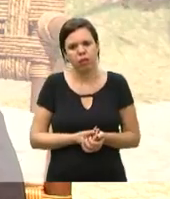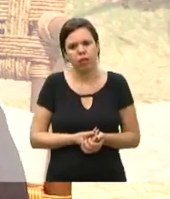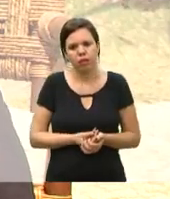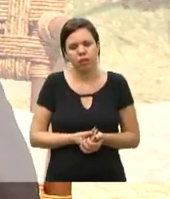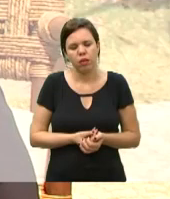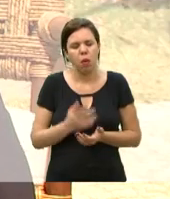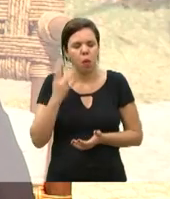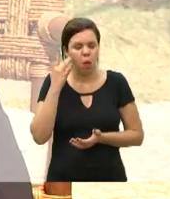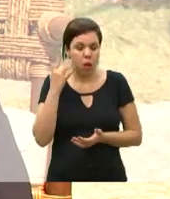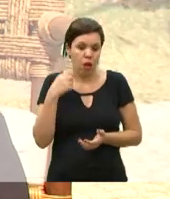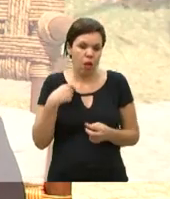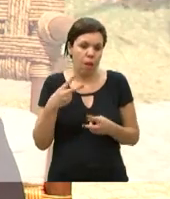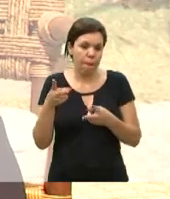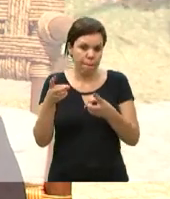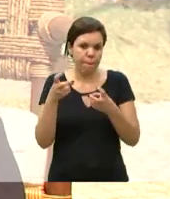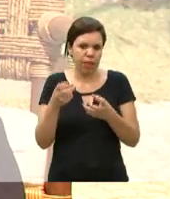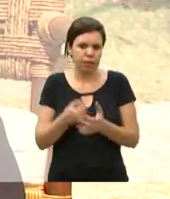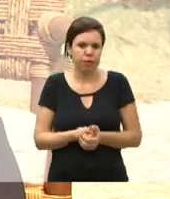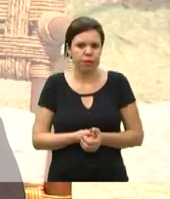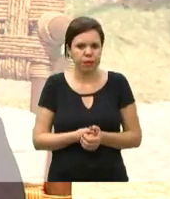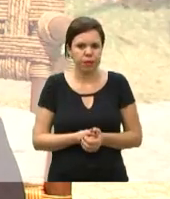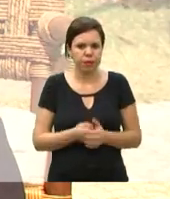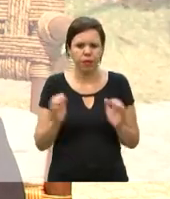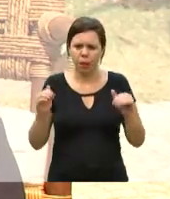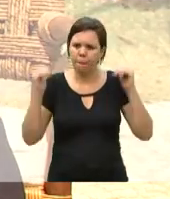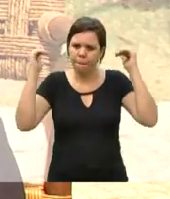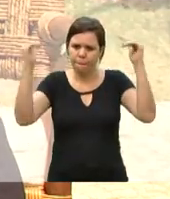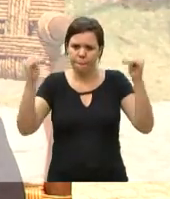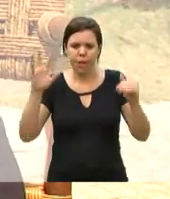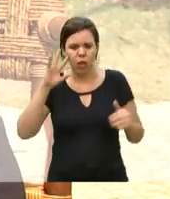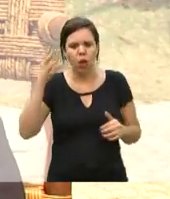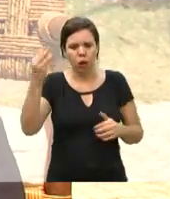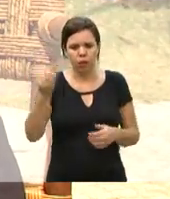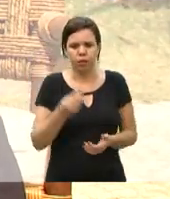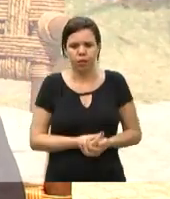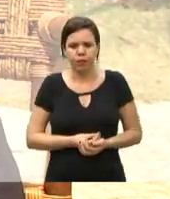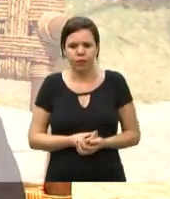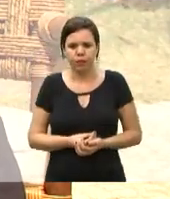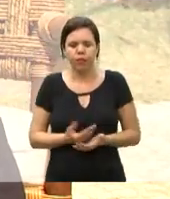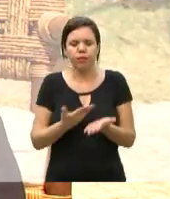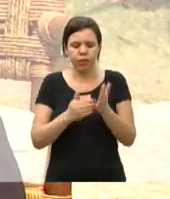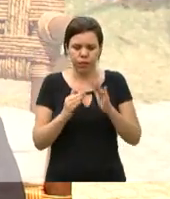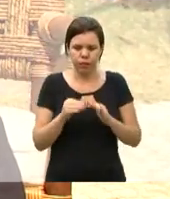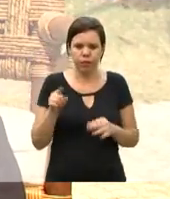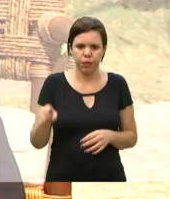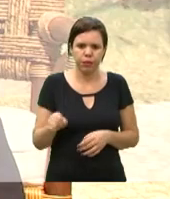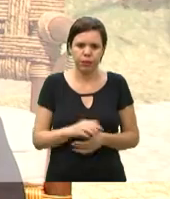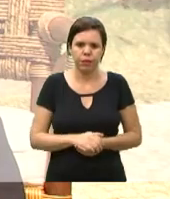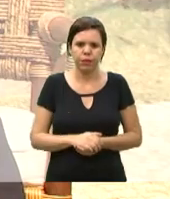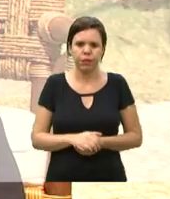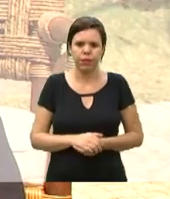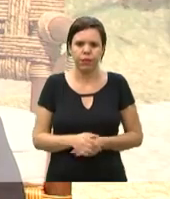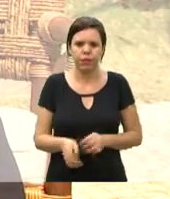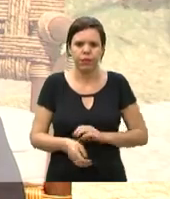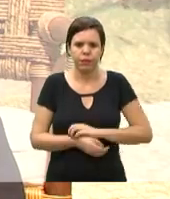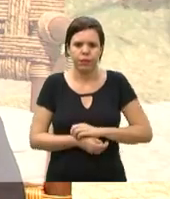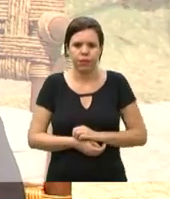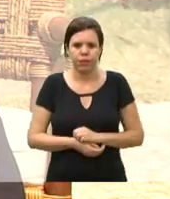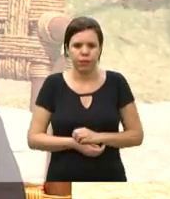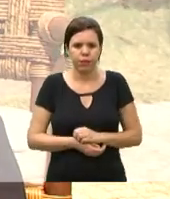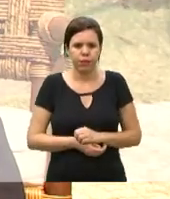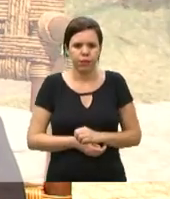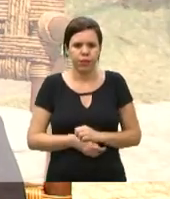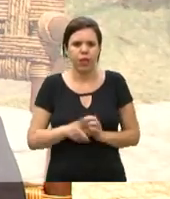Fátima? Acho que eu vejo com o maior conhecimento, né, da escola, né,